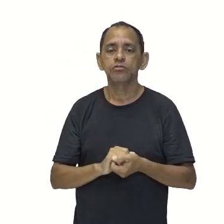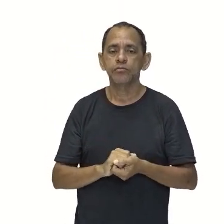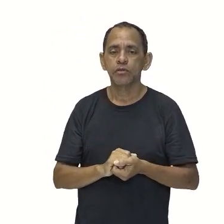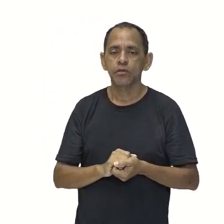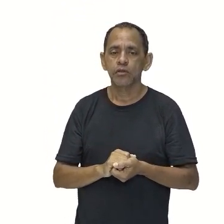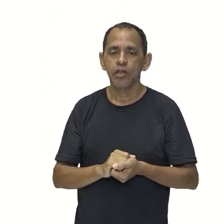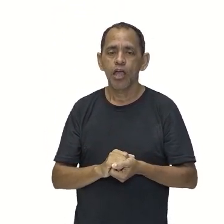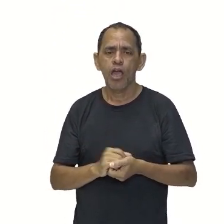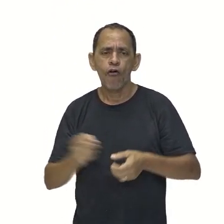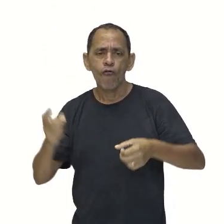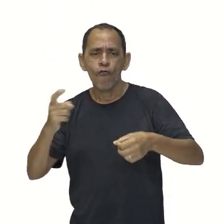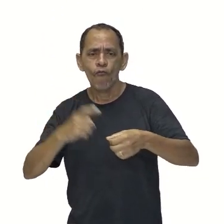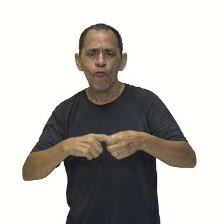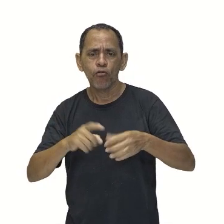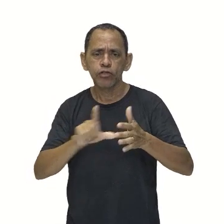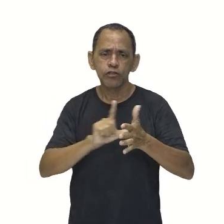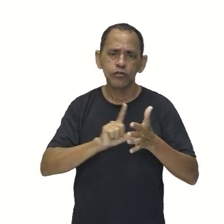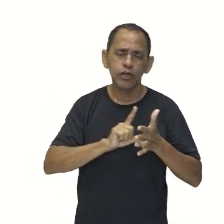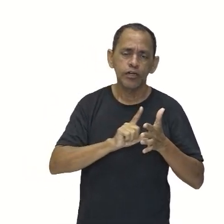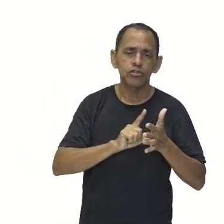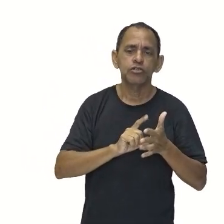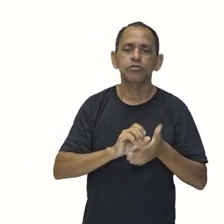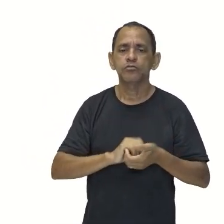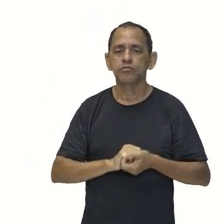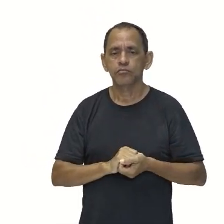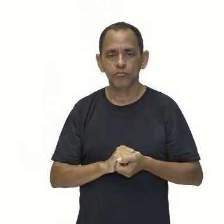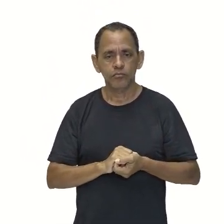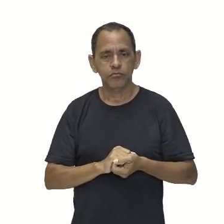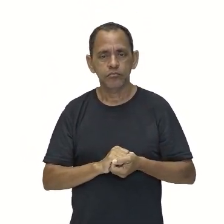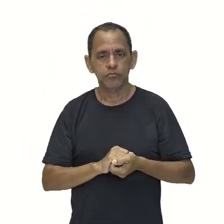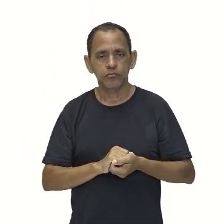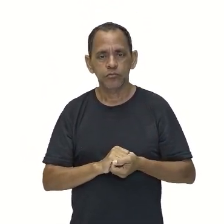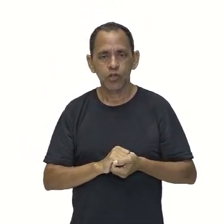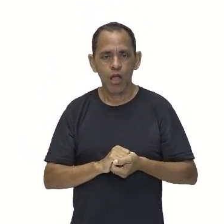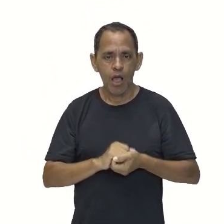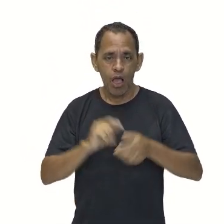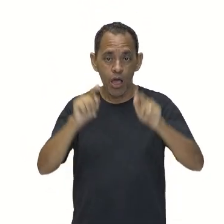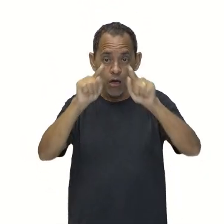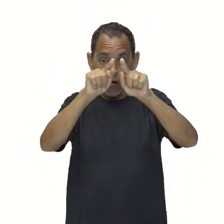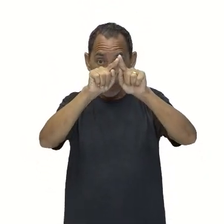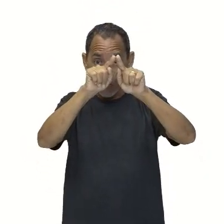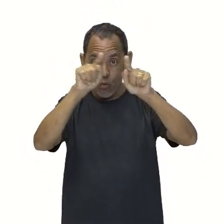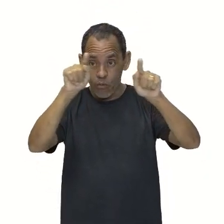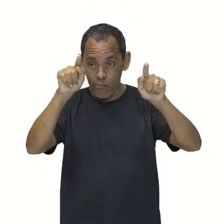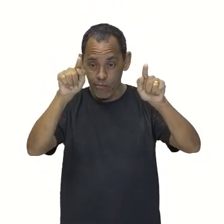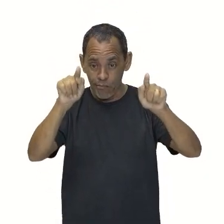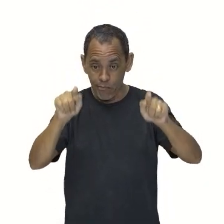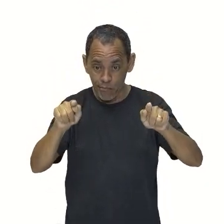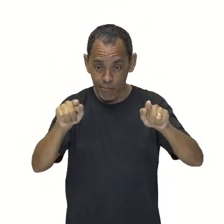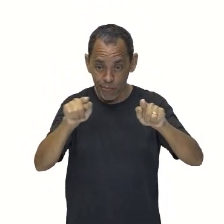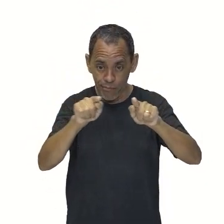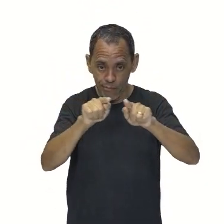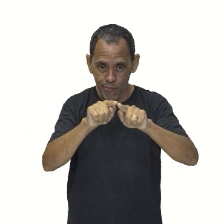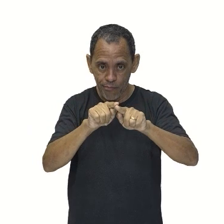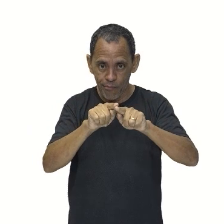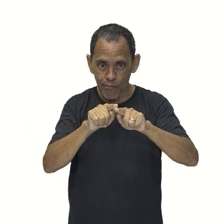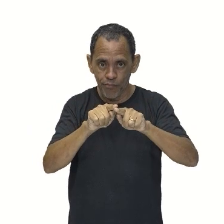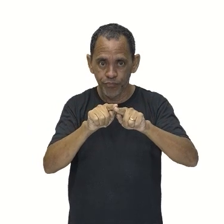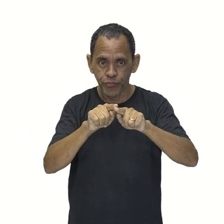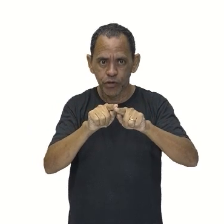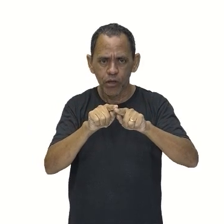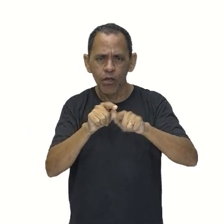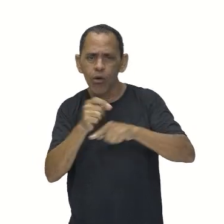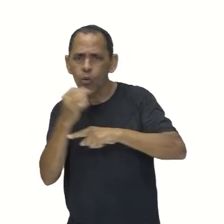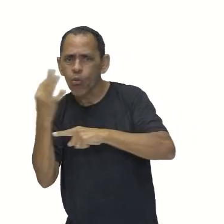situação, o quadrado que foi dado, ele tinha quantos centímetros de lado, pessoal? Ó,